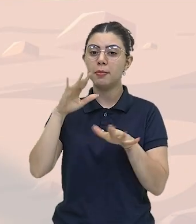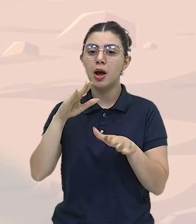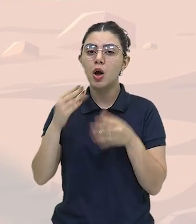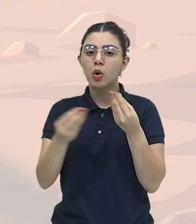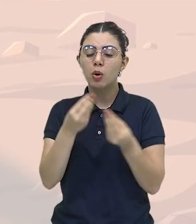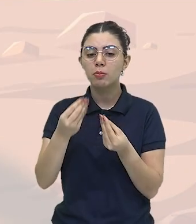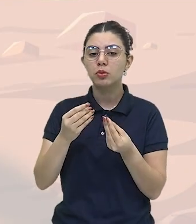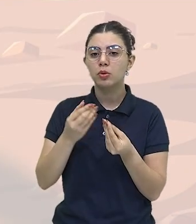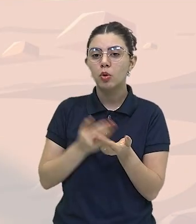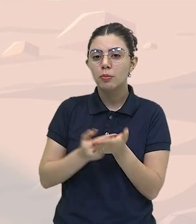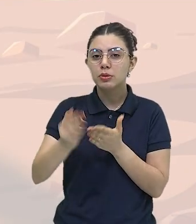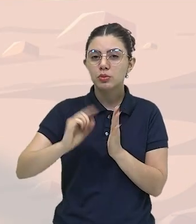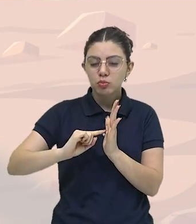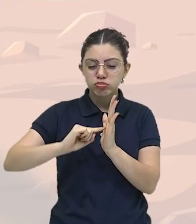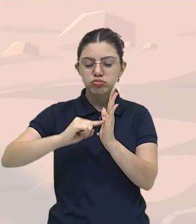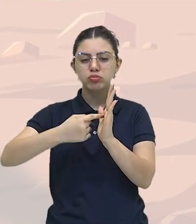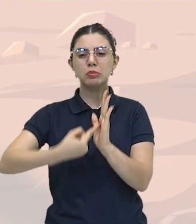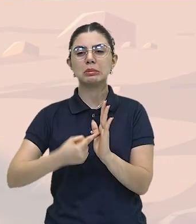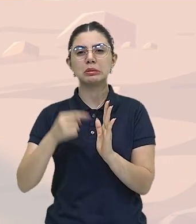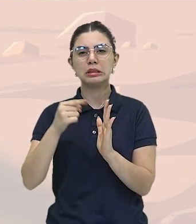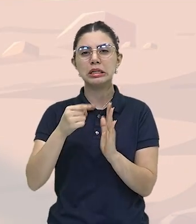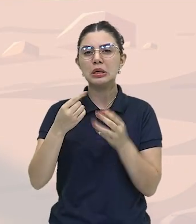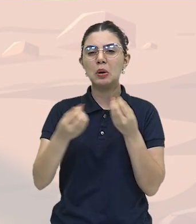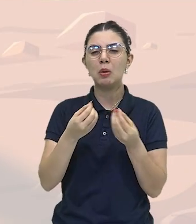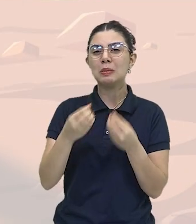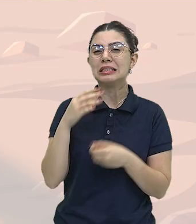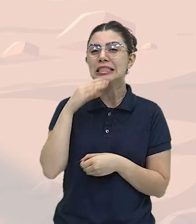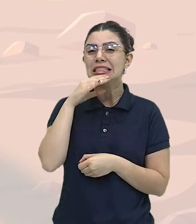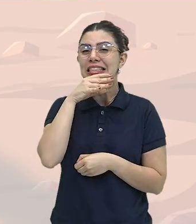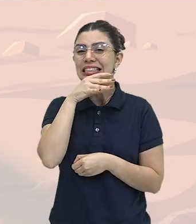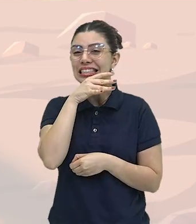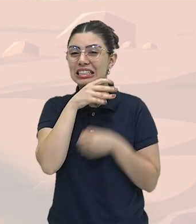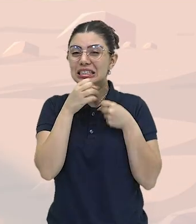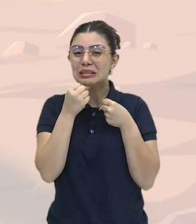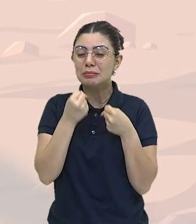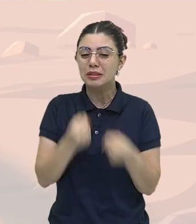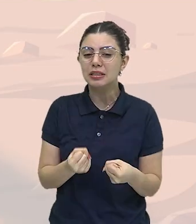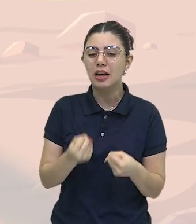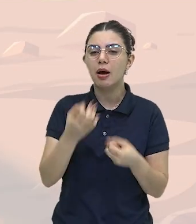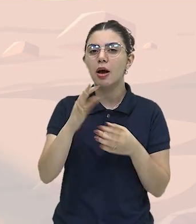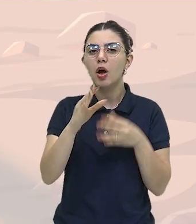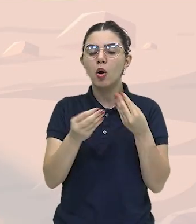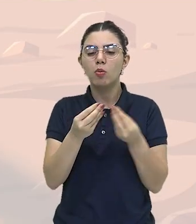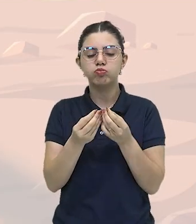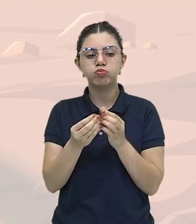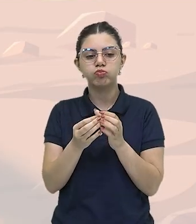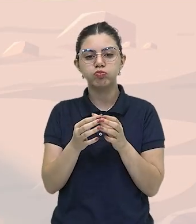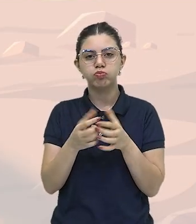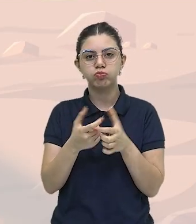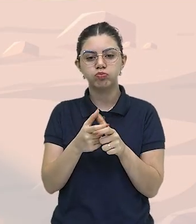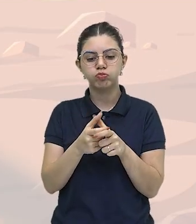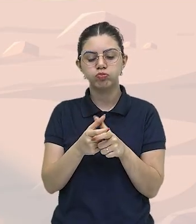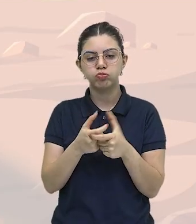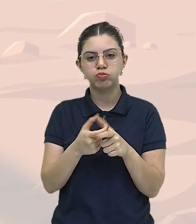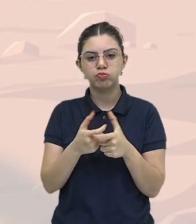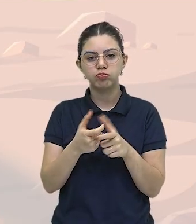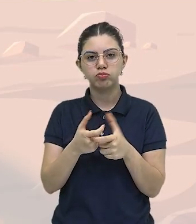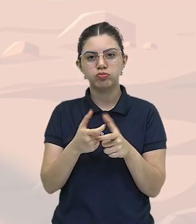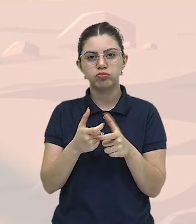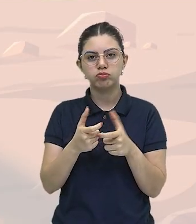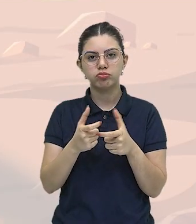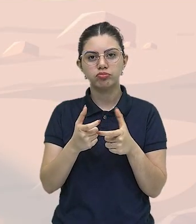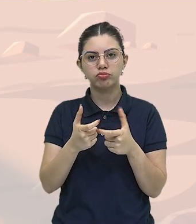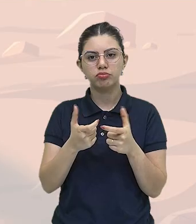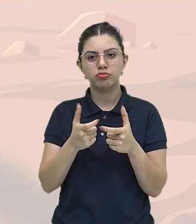ponto. Esse ponto era muito denso e quente, e ele começou a se expandir. Quando esse ponto começou a se expandir,